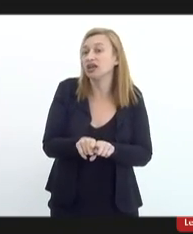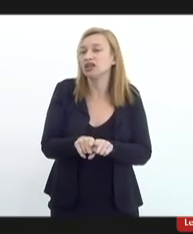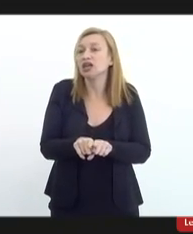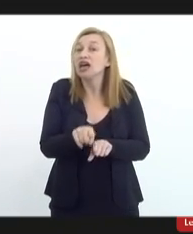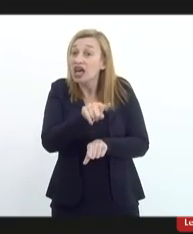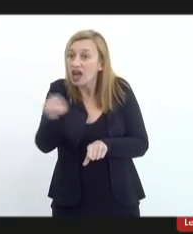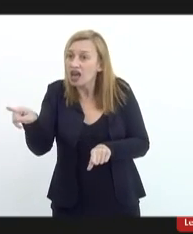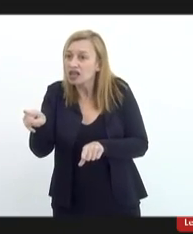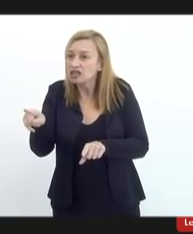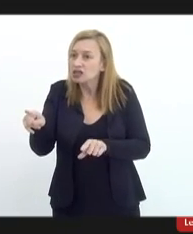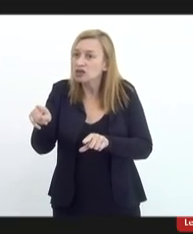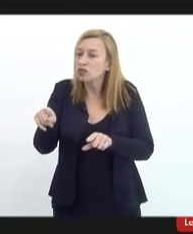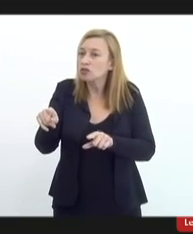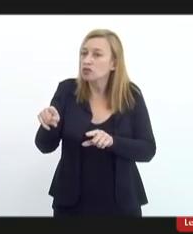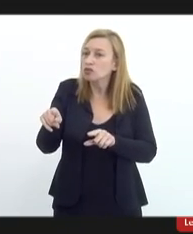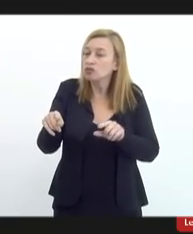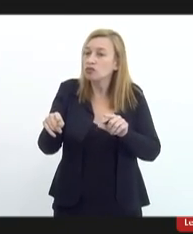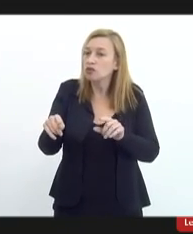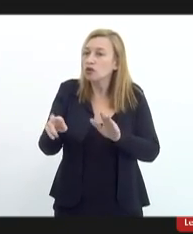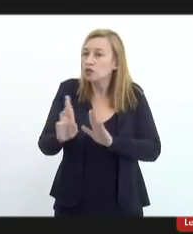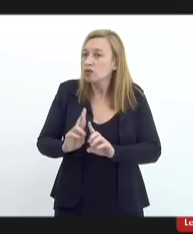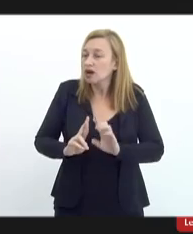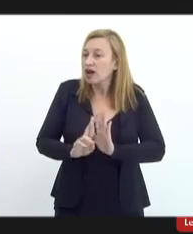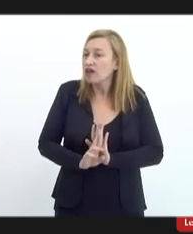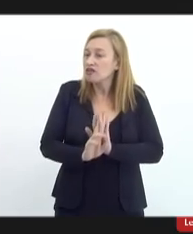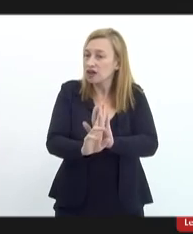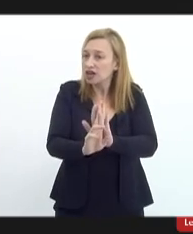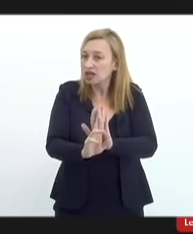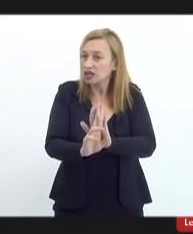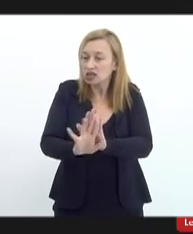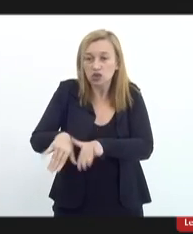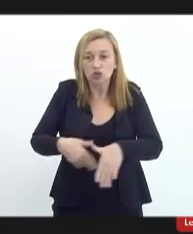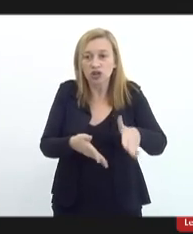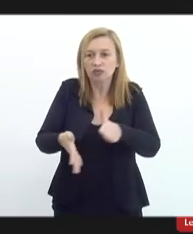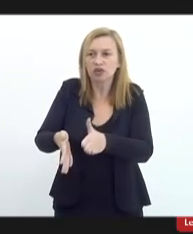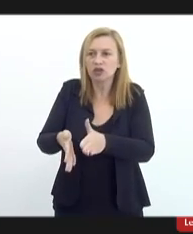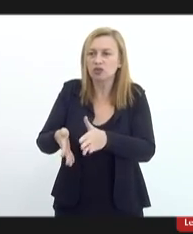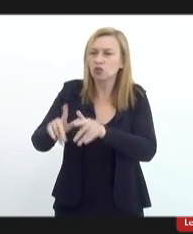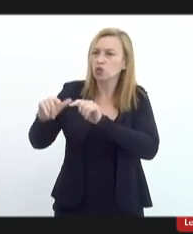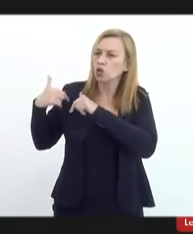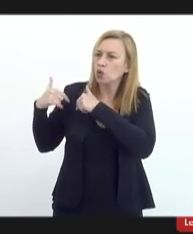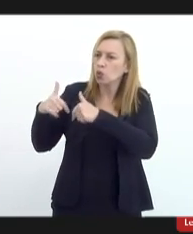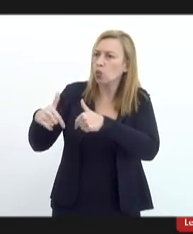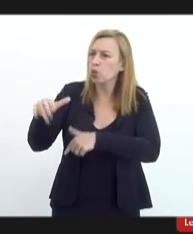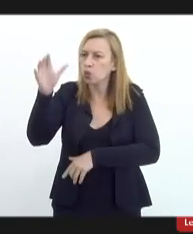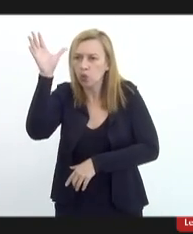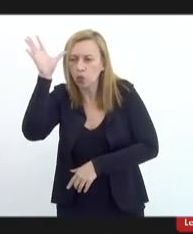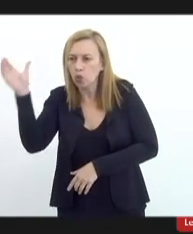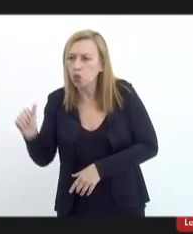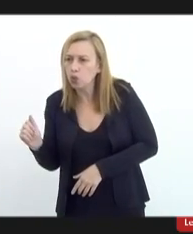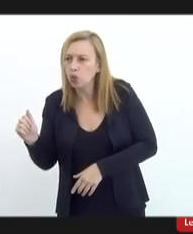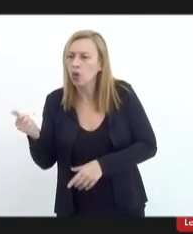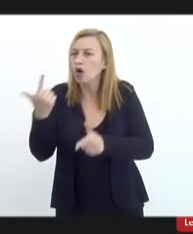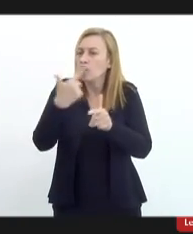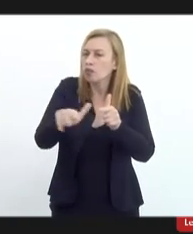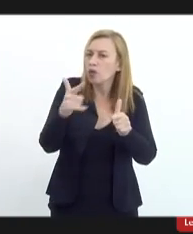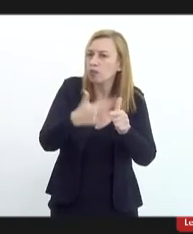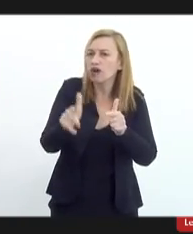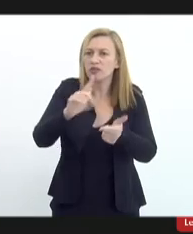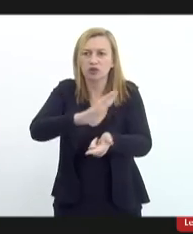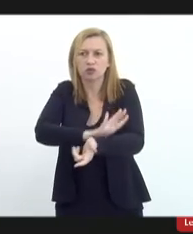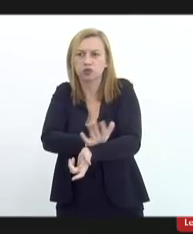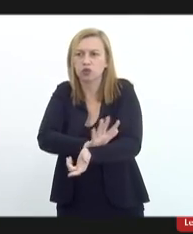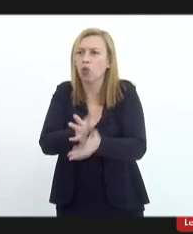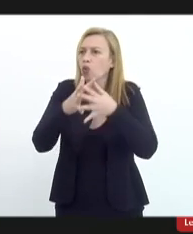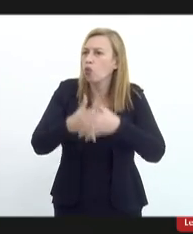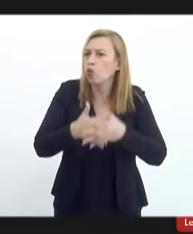eles entram num caminho da ancestralidade, do problema racial que se confunde às vezes